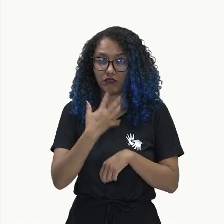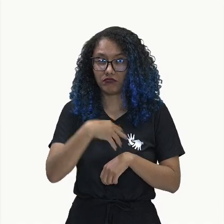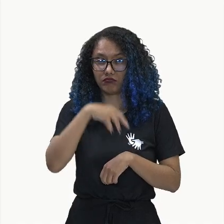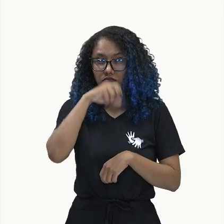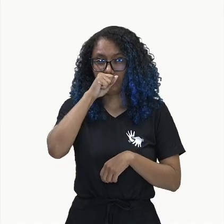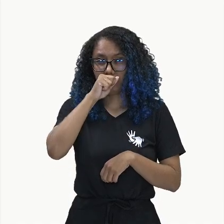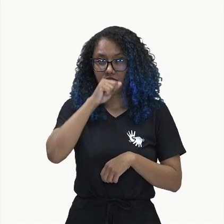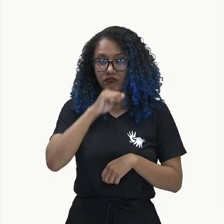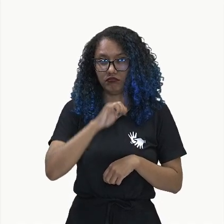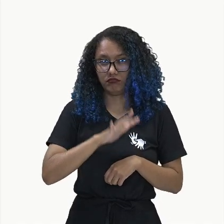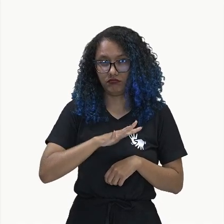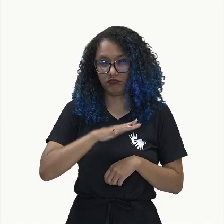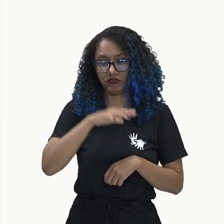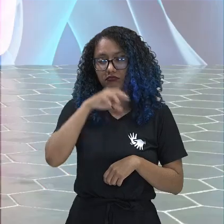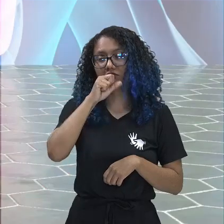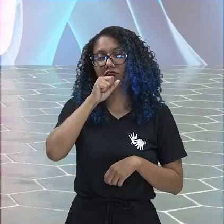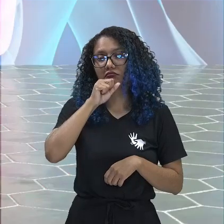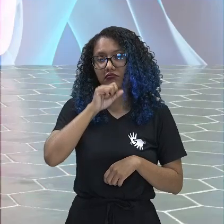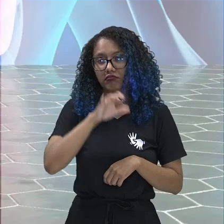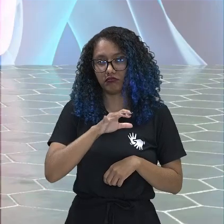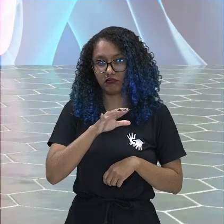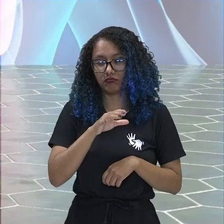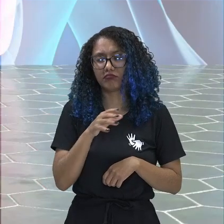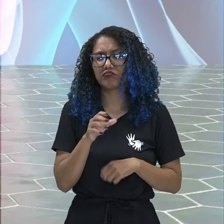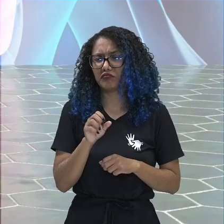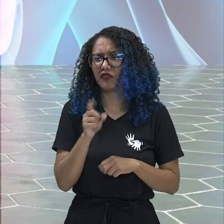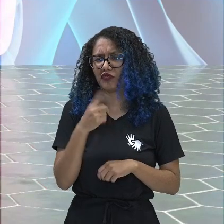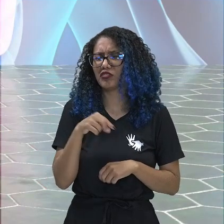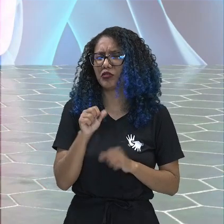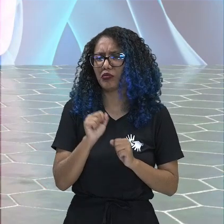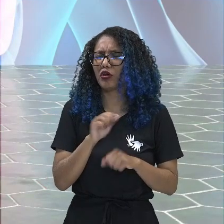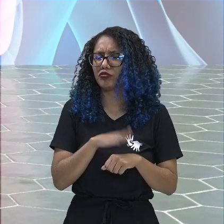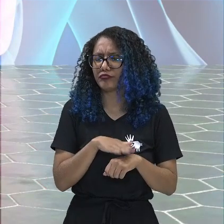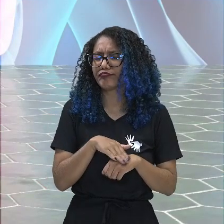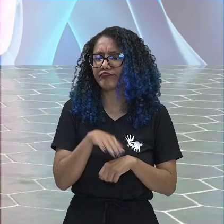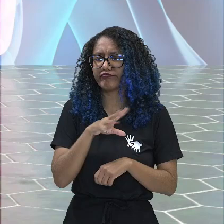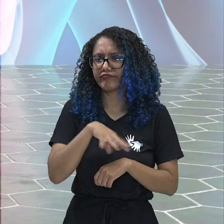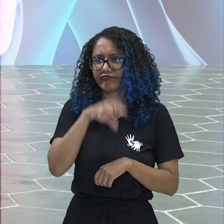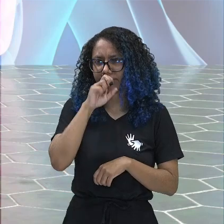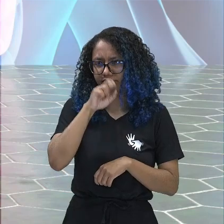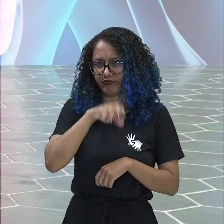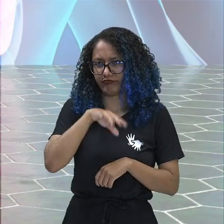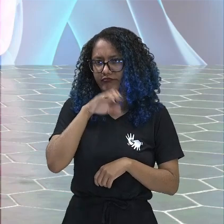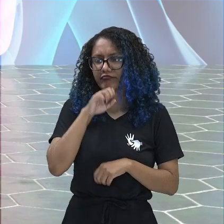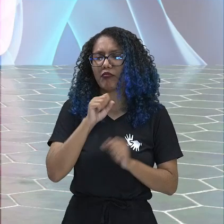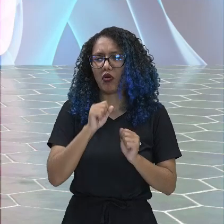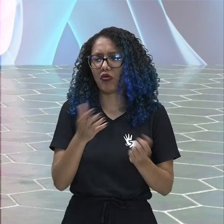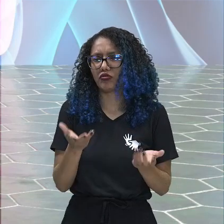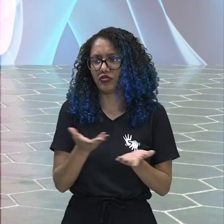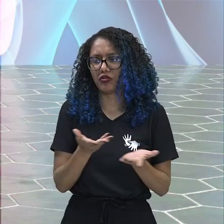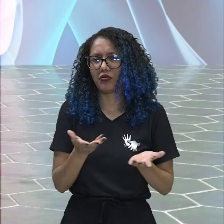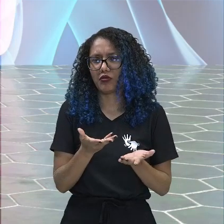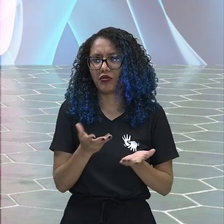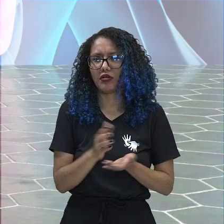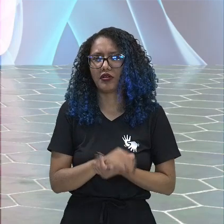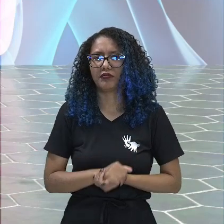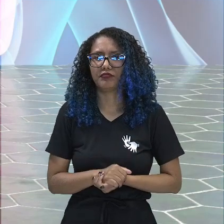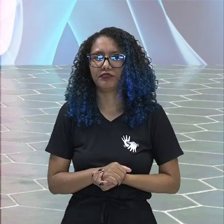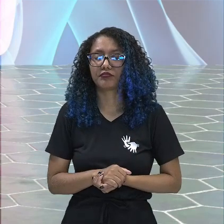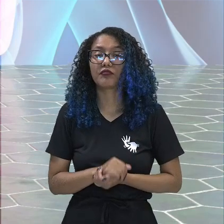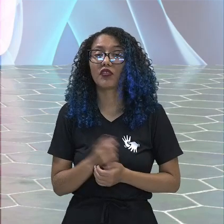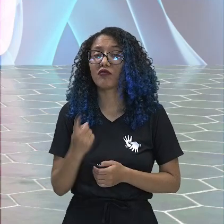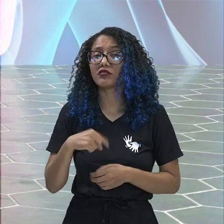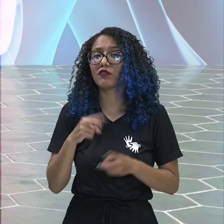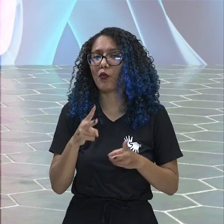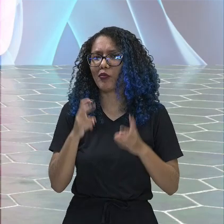e expirar, todos vocês podem realizar aí, né? Nesse exato momento, você vai perceber